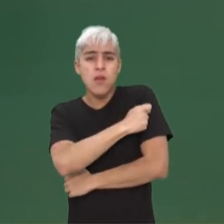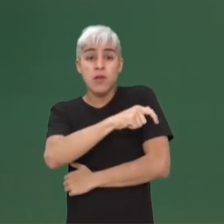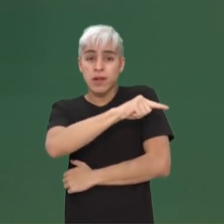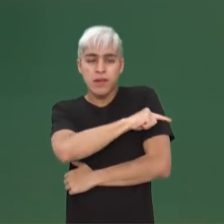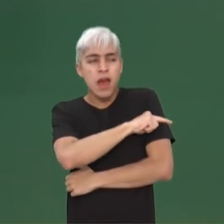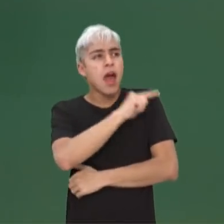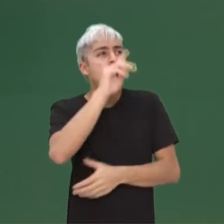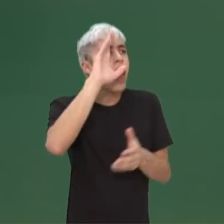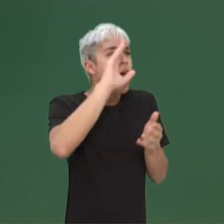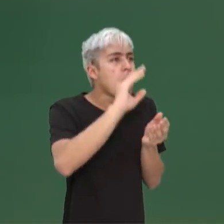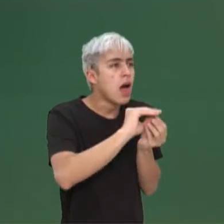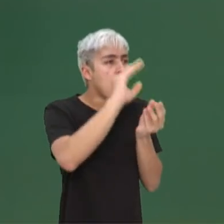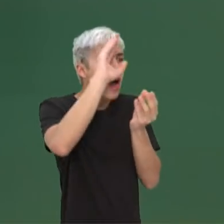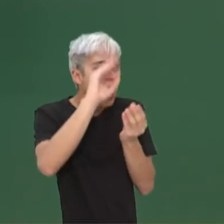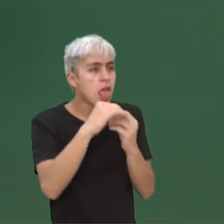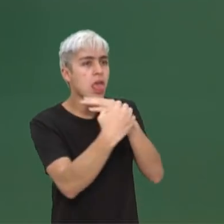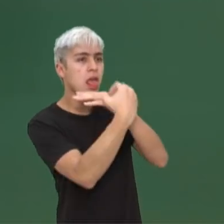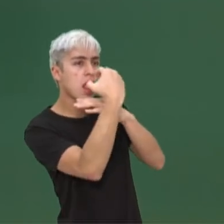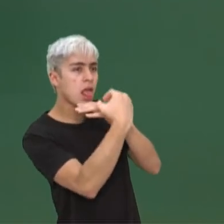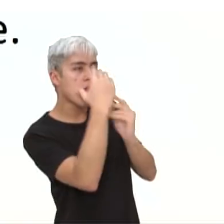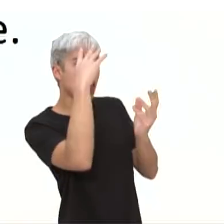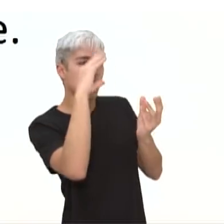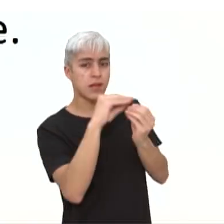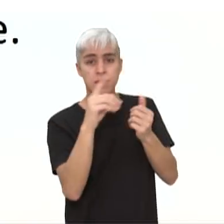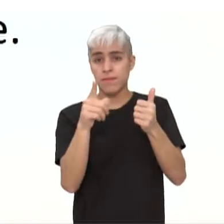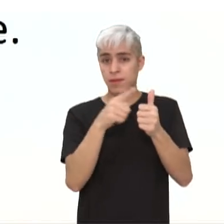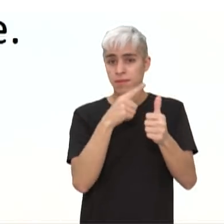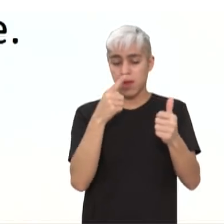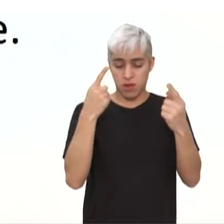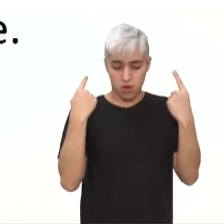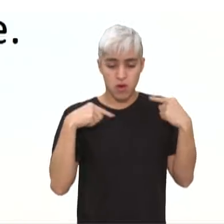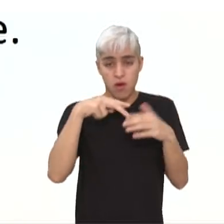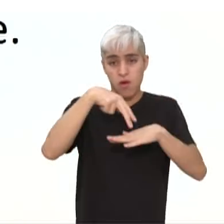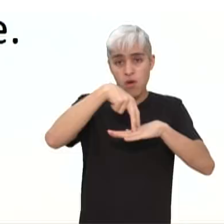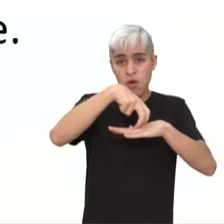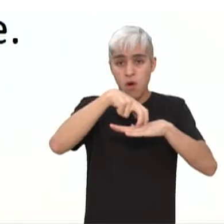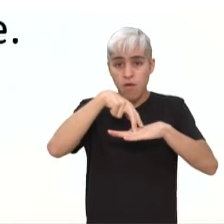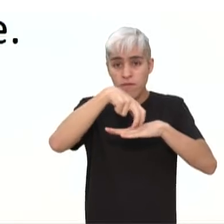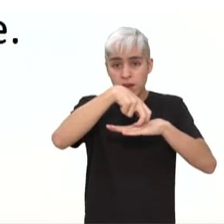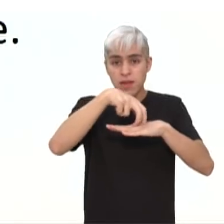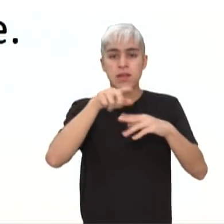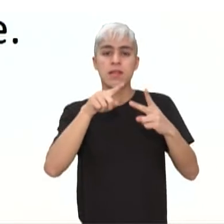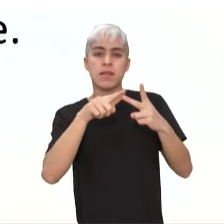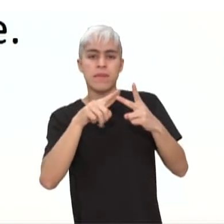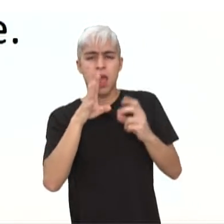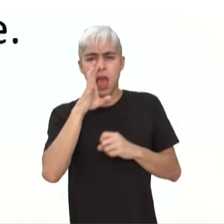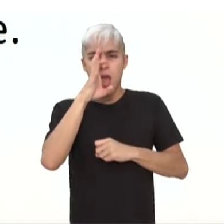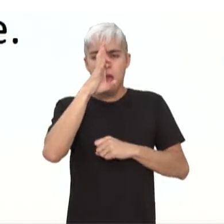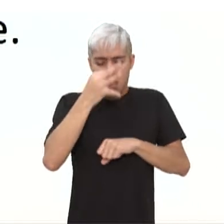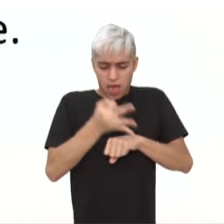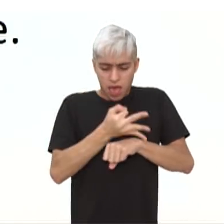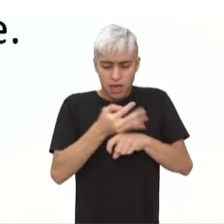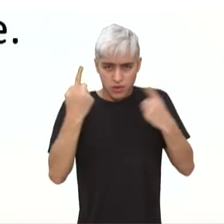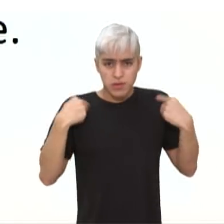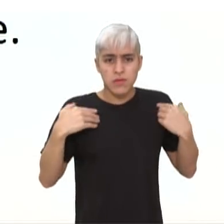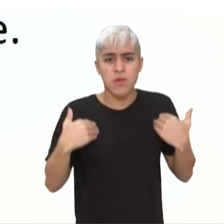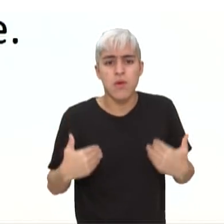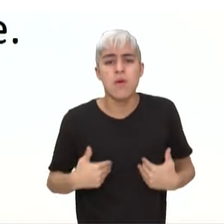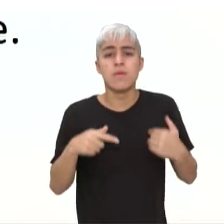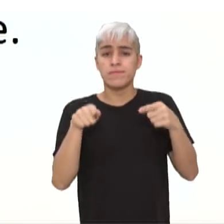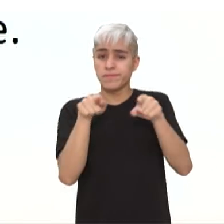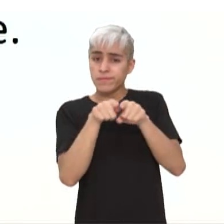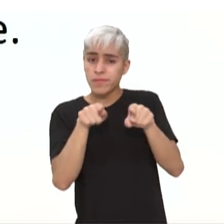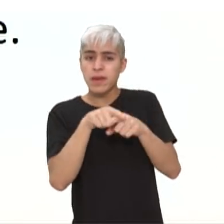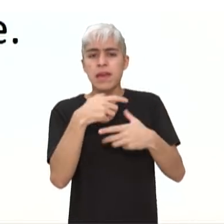bem aqui os ensinamentos. Então vamos falar sobre a flexibilidade, vamos falar sobre a resistência do nosso organismo e vamos falar assim sobre